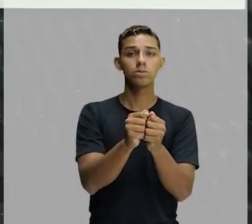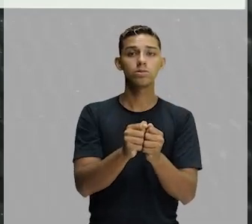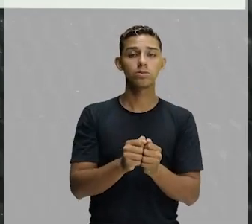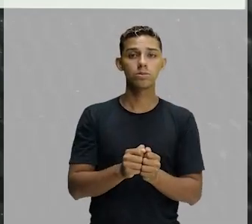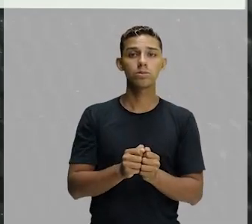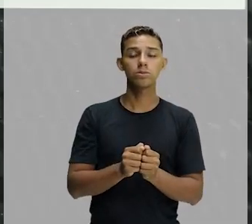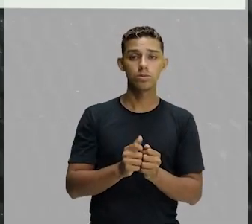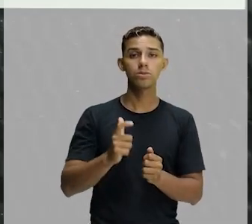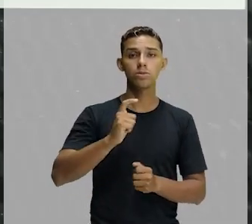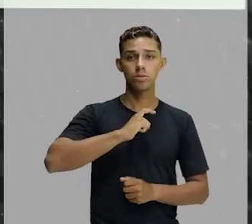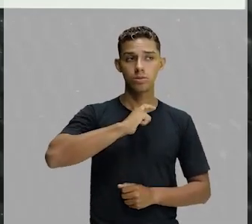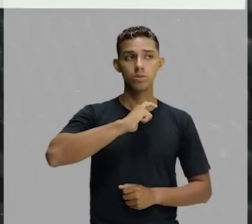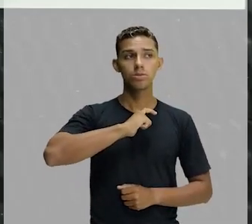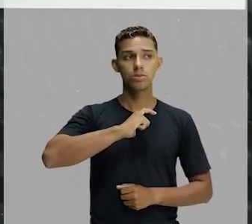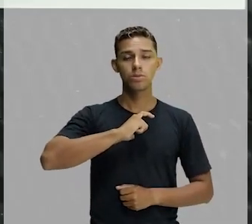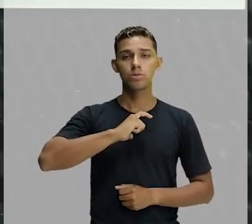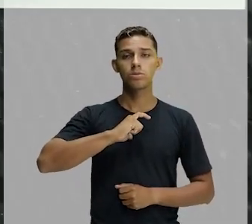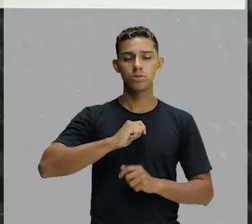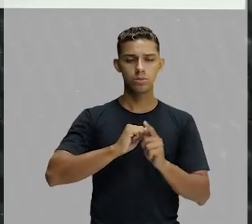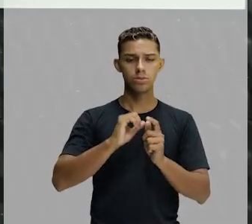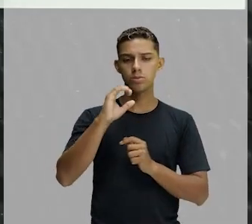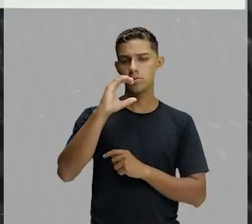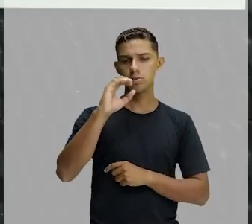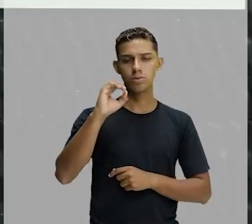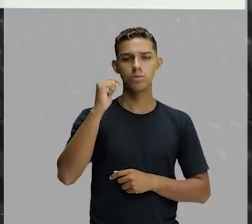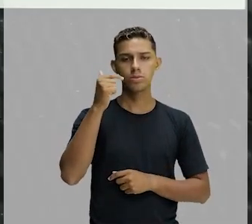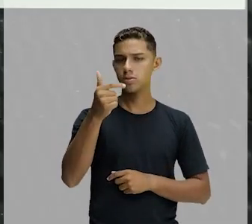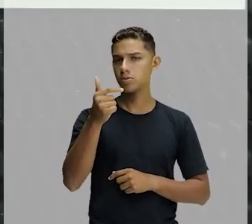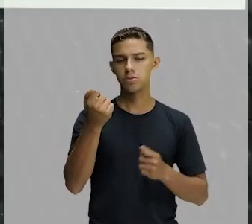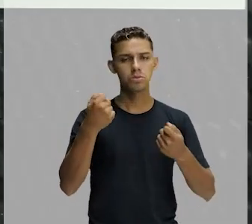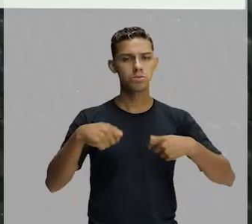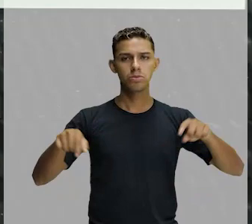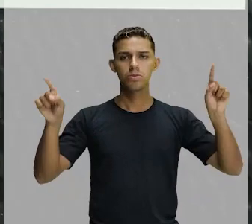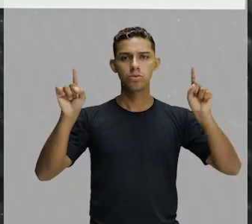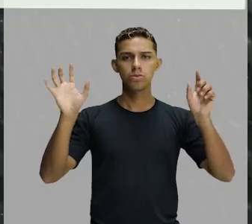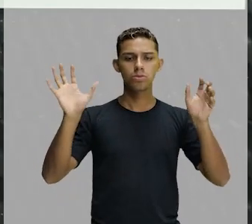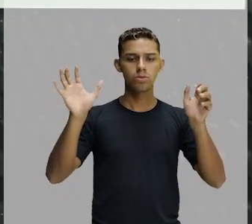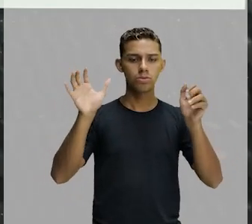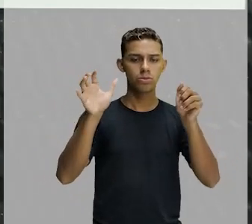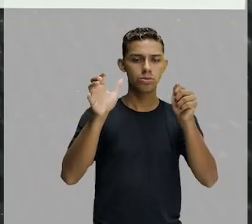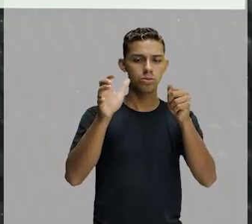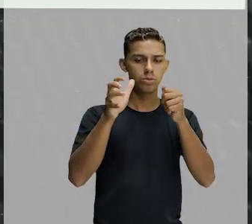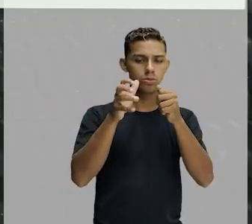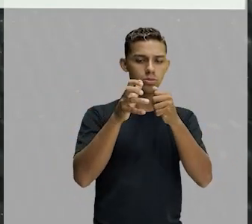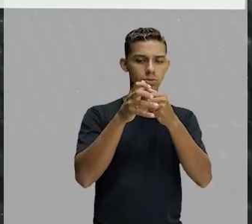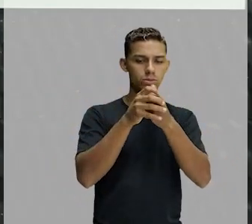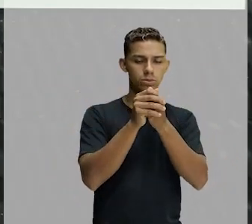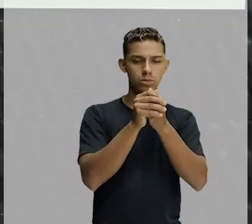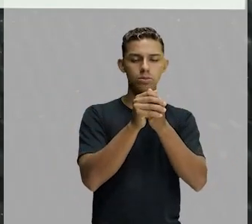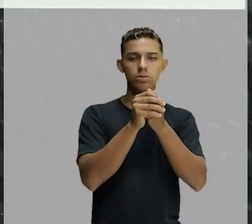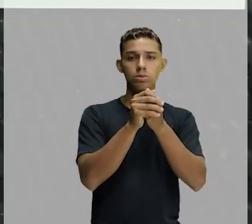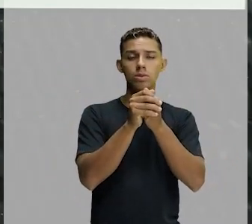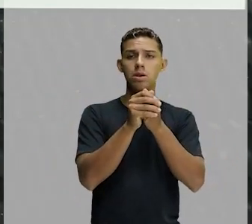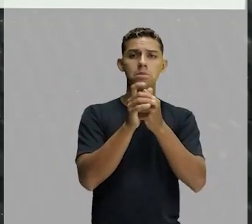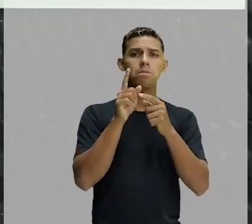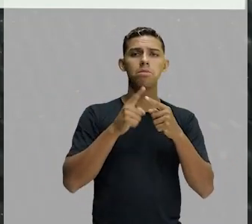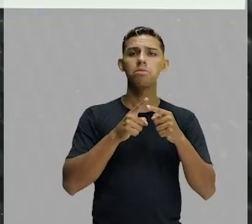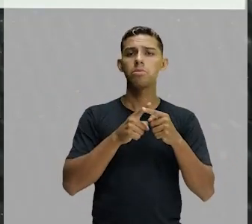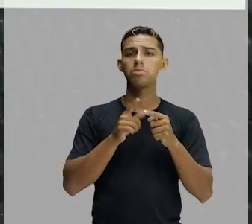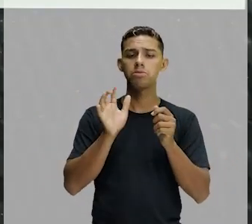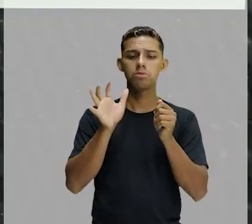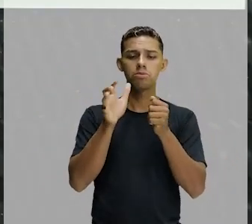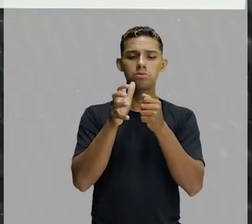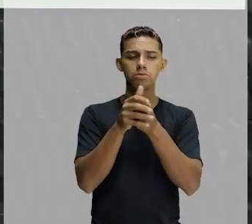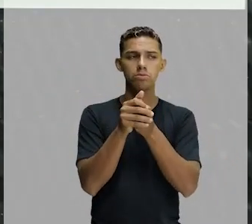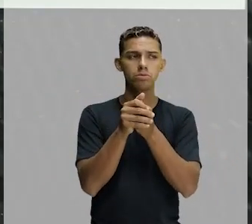opa, já tem gás carbônico o suficiente, então não precisa de mais gás carbônico. Então, ela fecha os estômatos. Por que ela fecha?